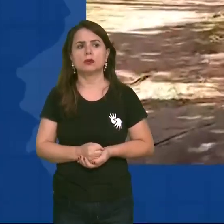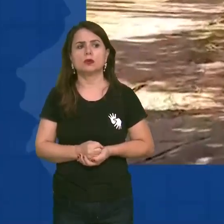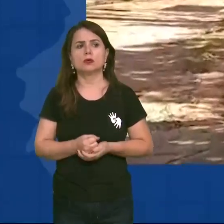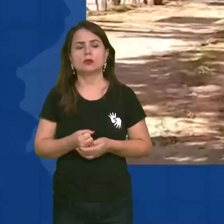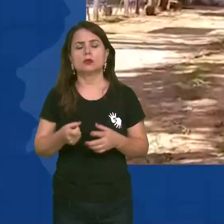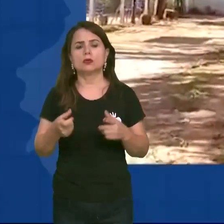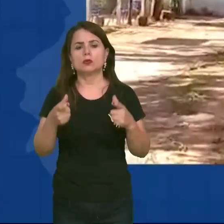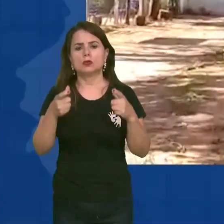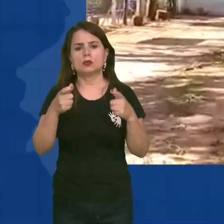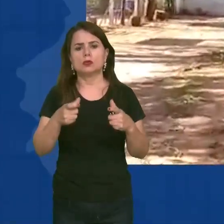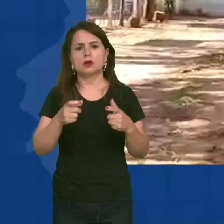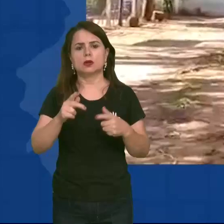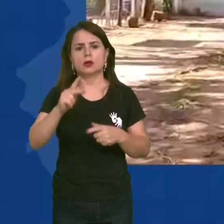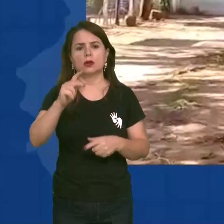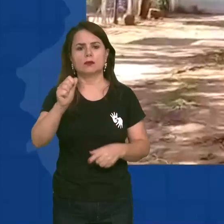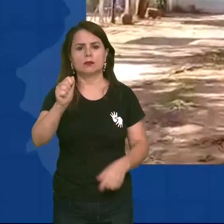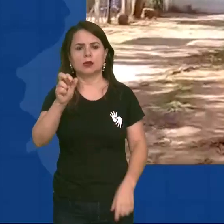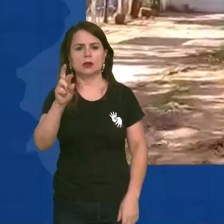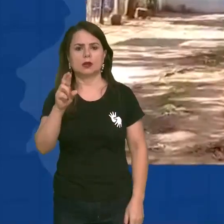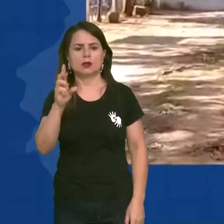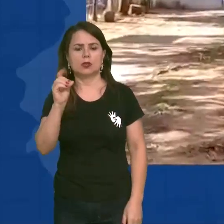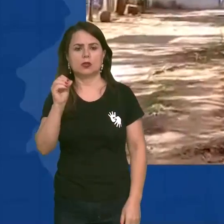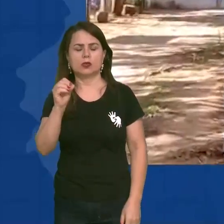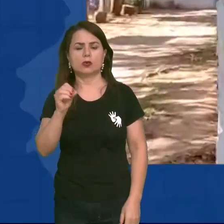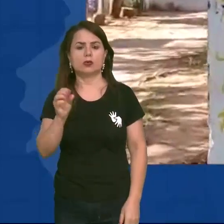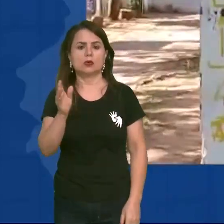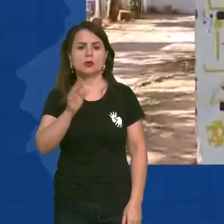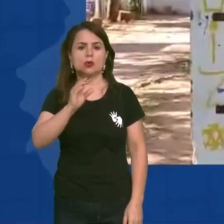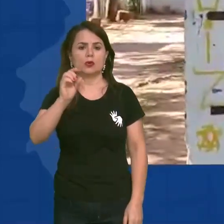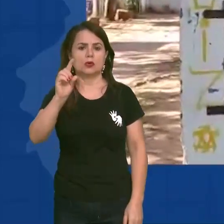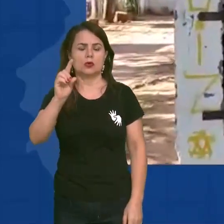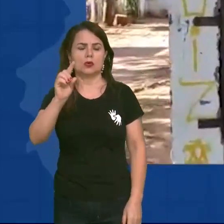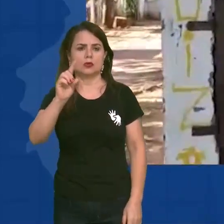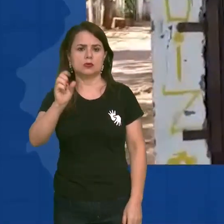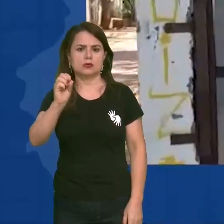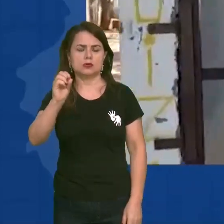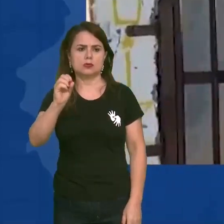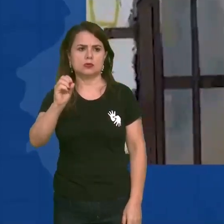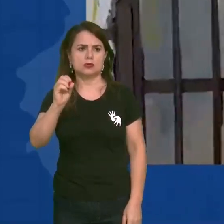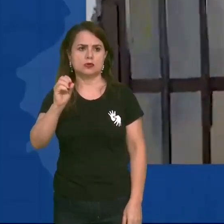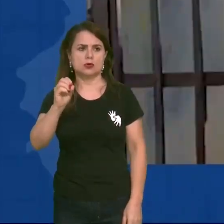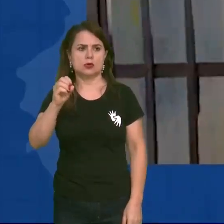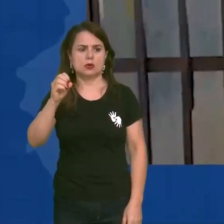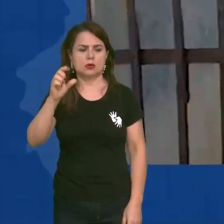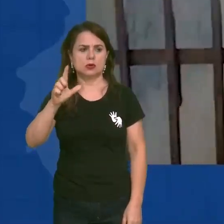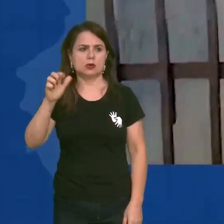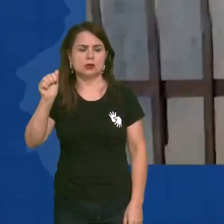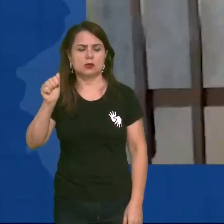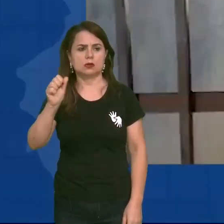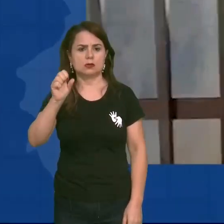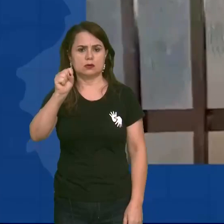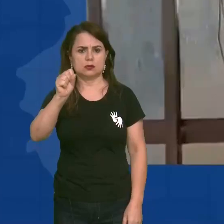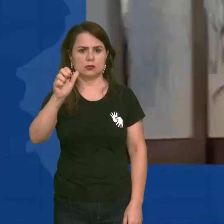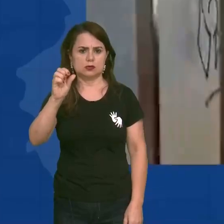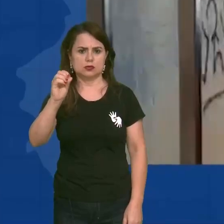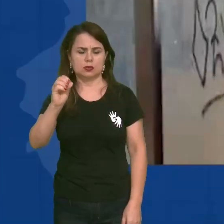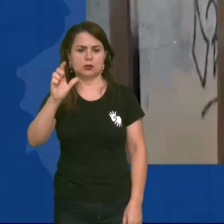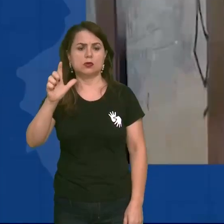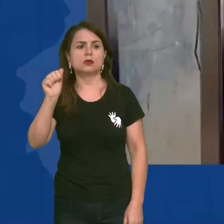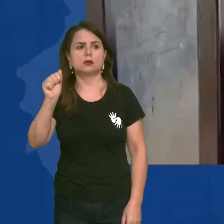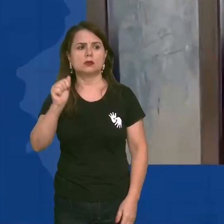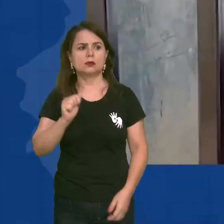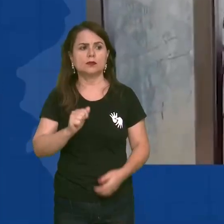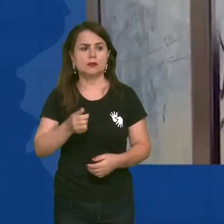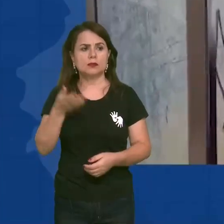o Pedro Solange como todos sabem o celeiro de grandes nomes do atletismo né E lembrando que na campanha